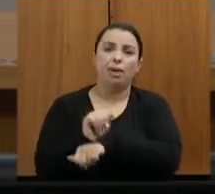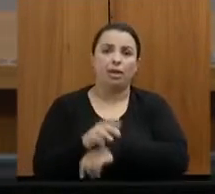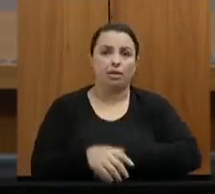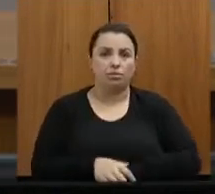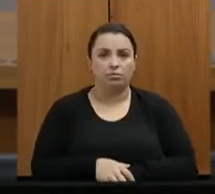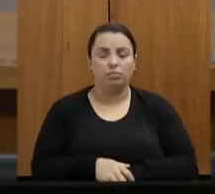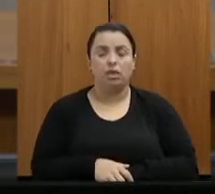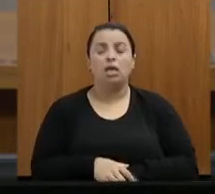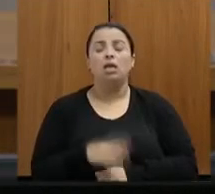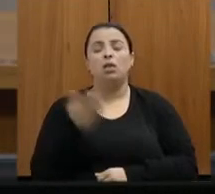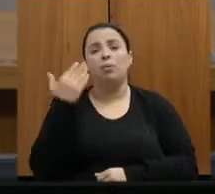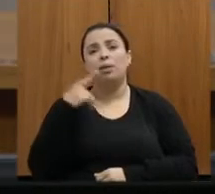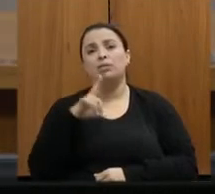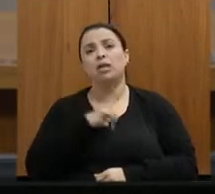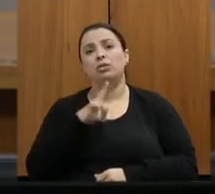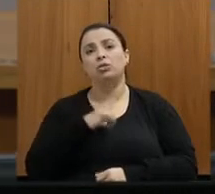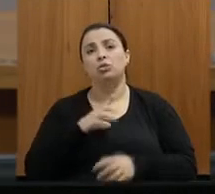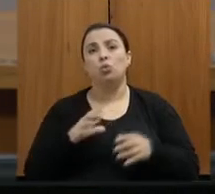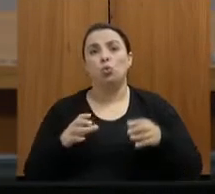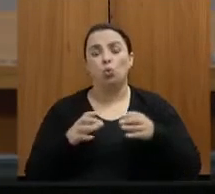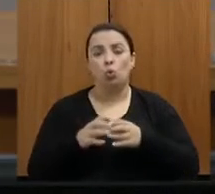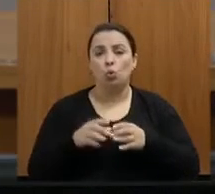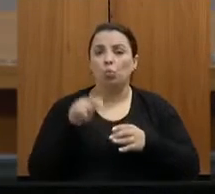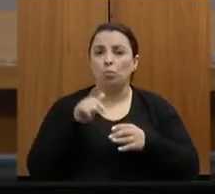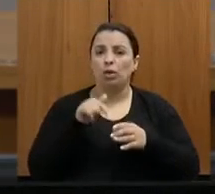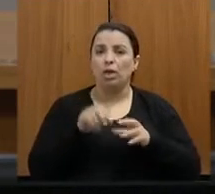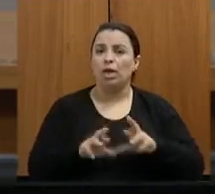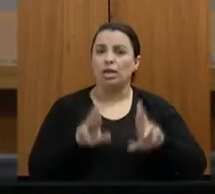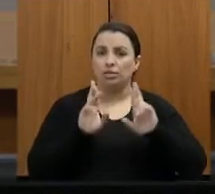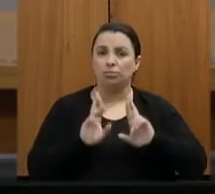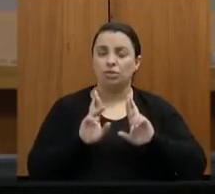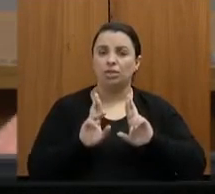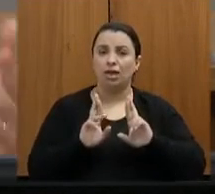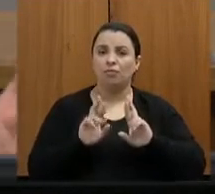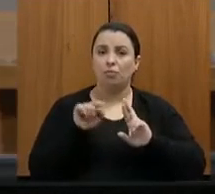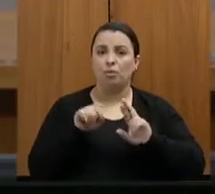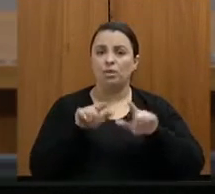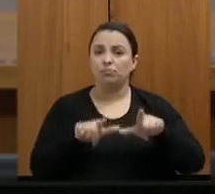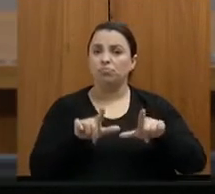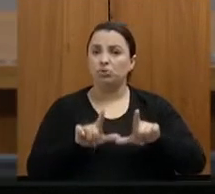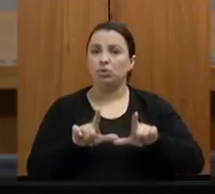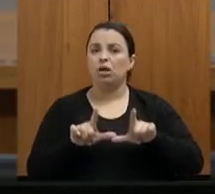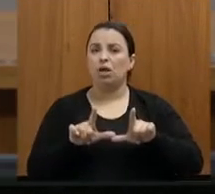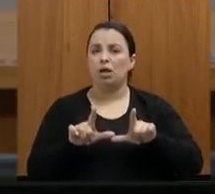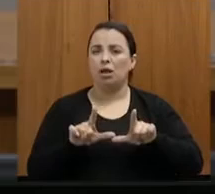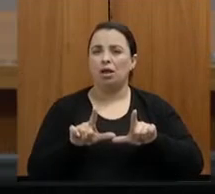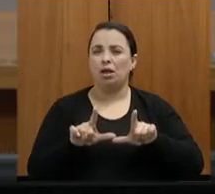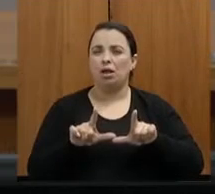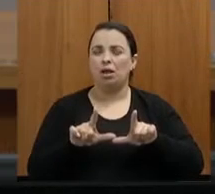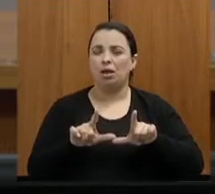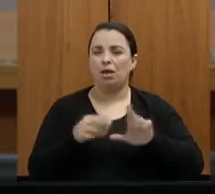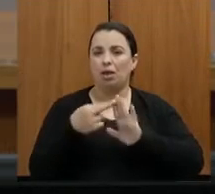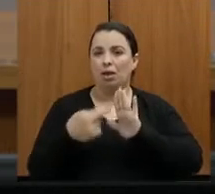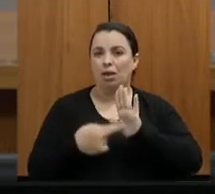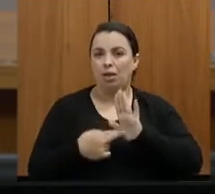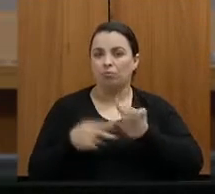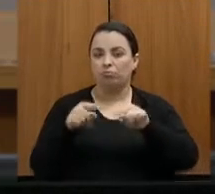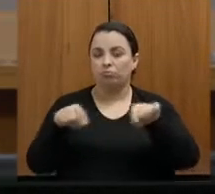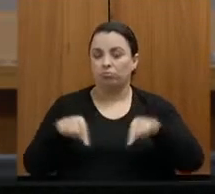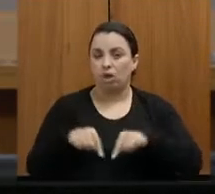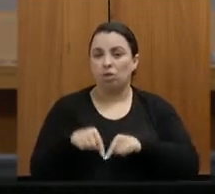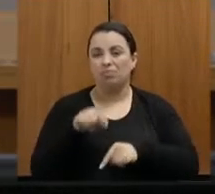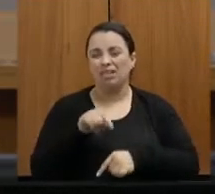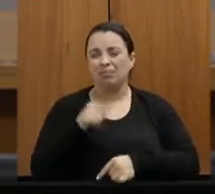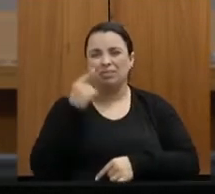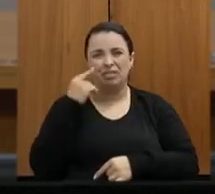equipe que exercia essa função não achava correto fazer regularização fundiária, porque achava